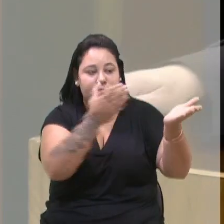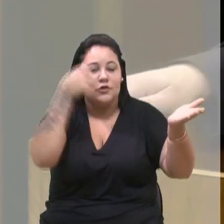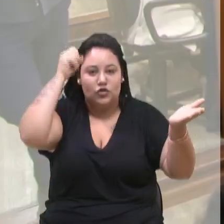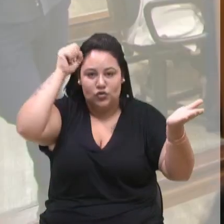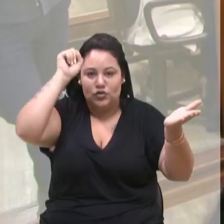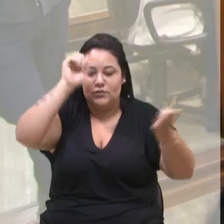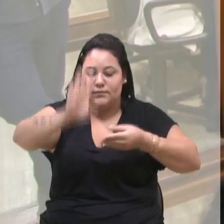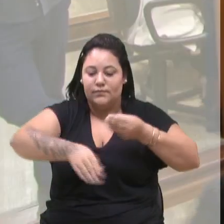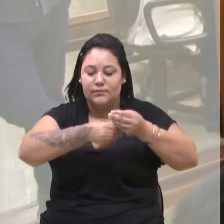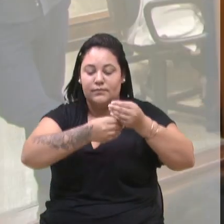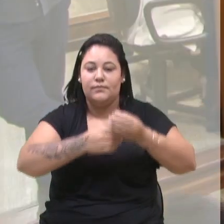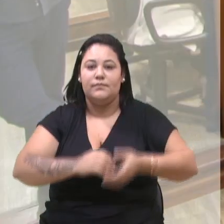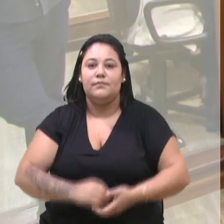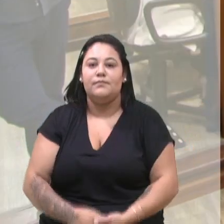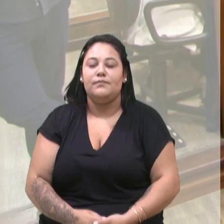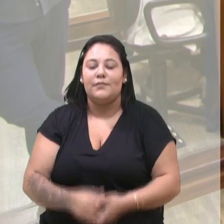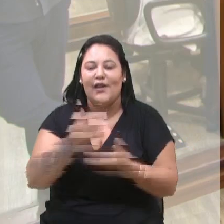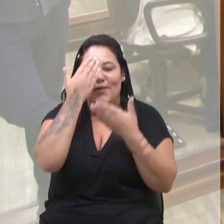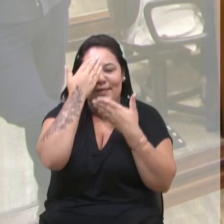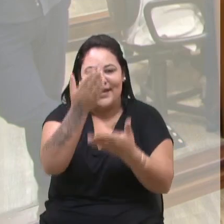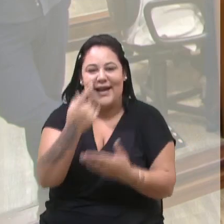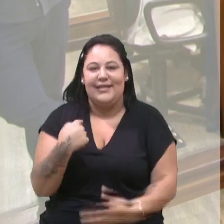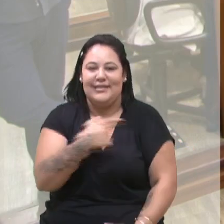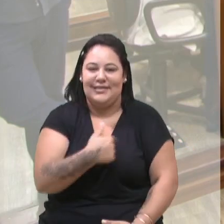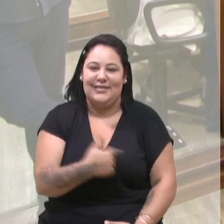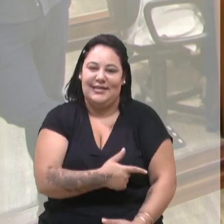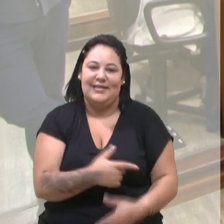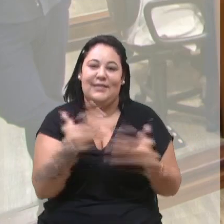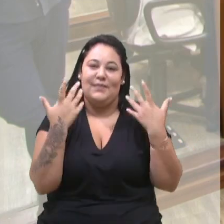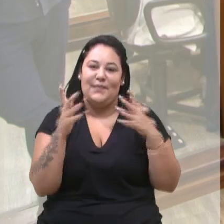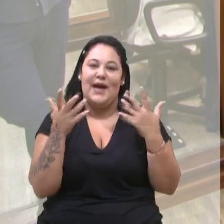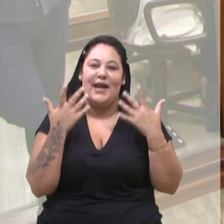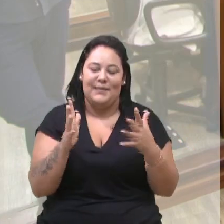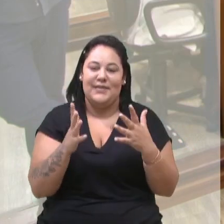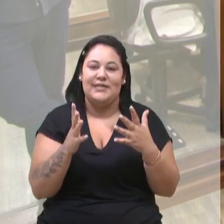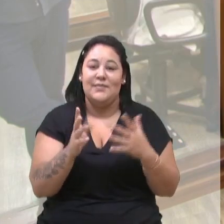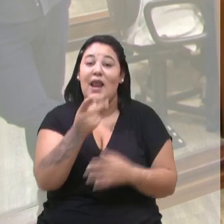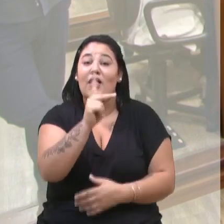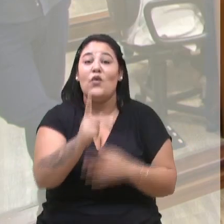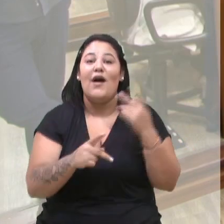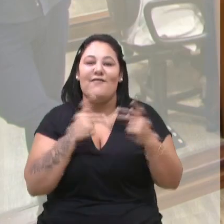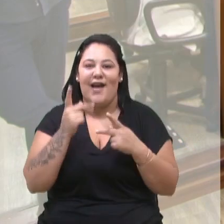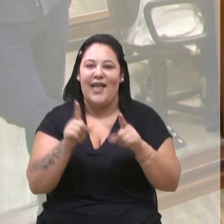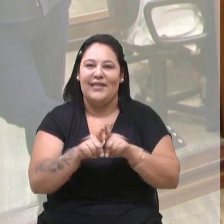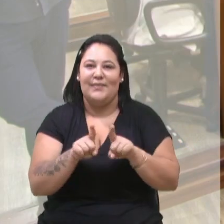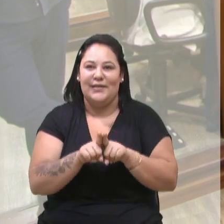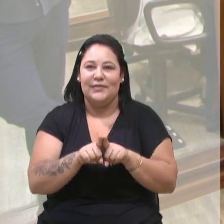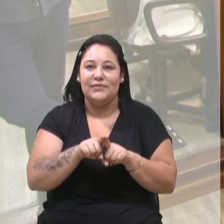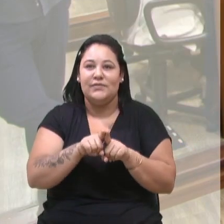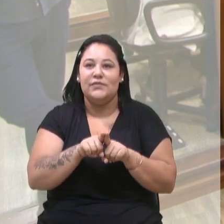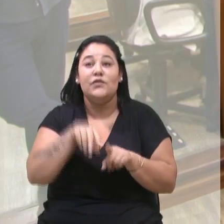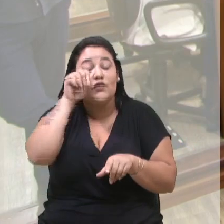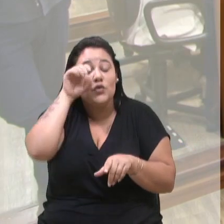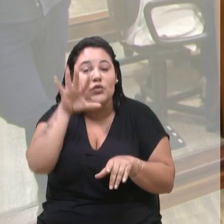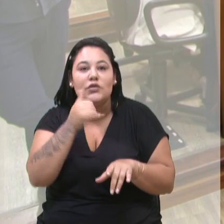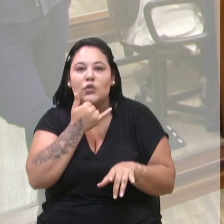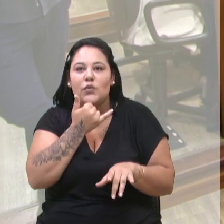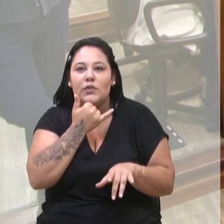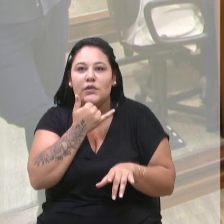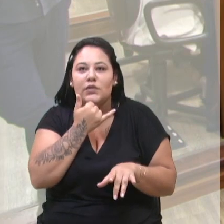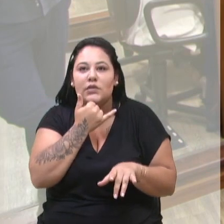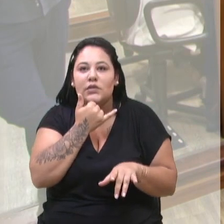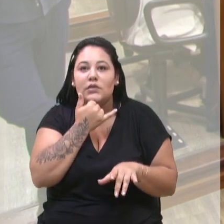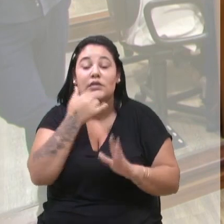parte. Obrigado, vereador Zanquim. Parabéns pela colocação. E esses resultados